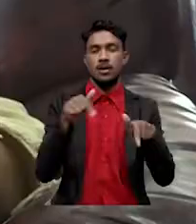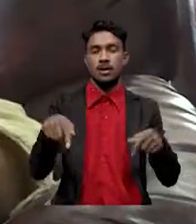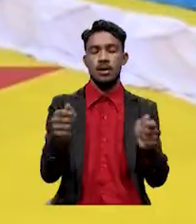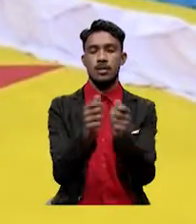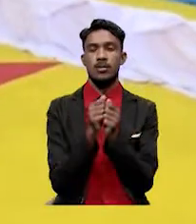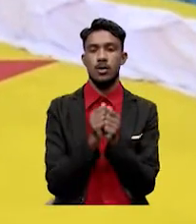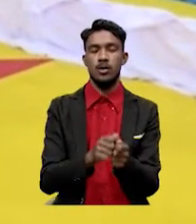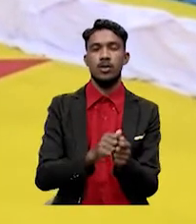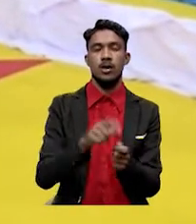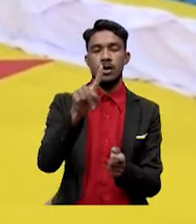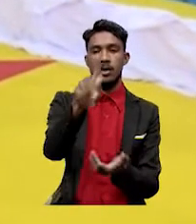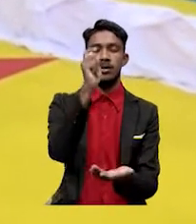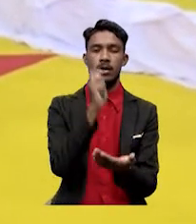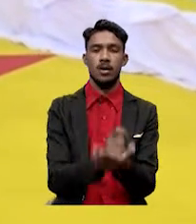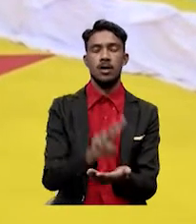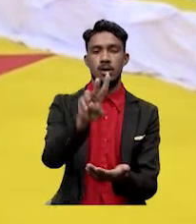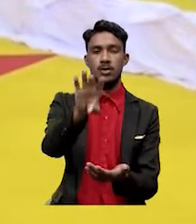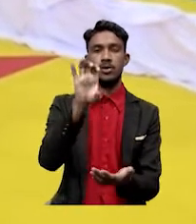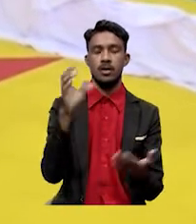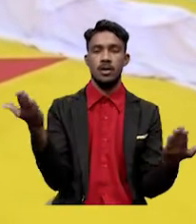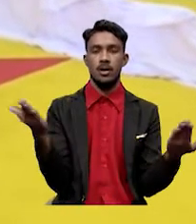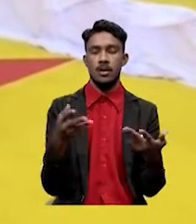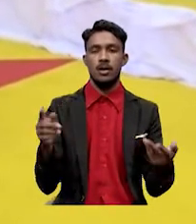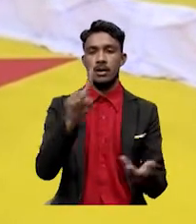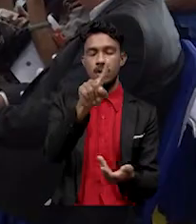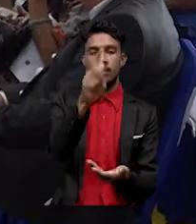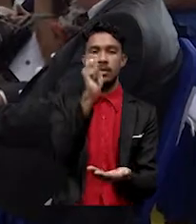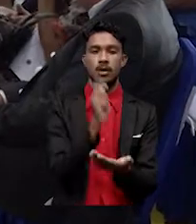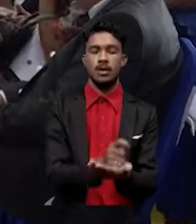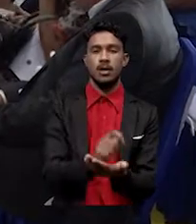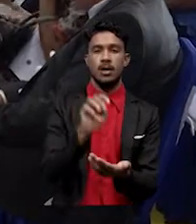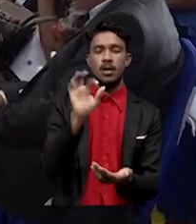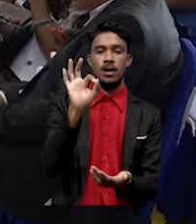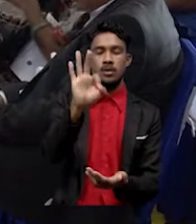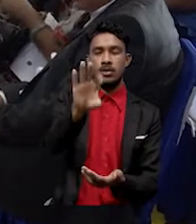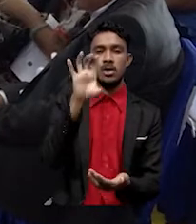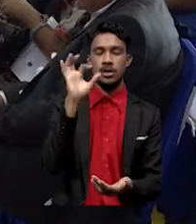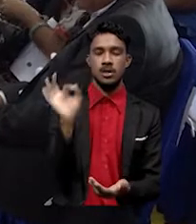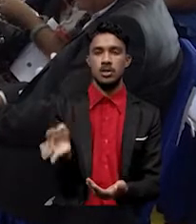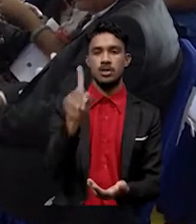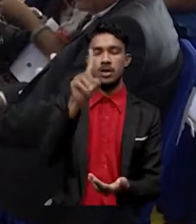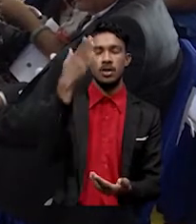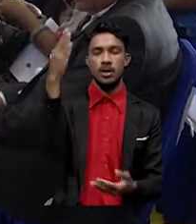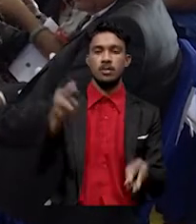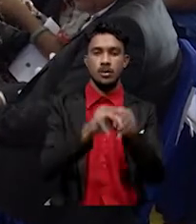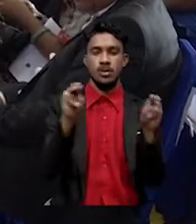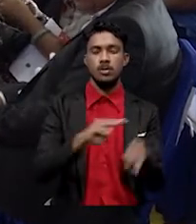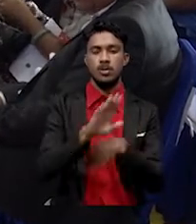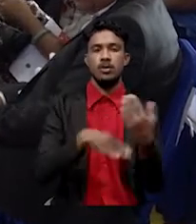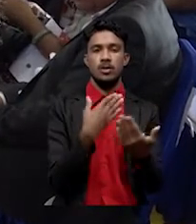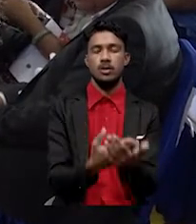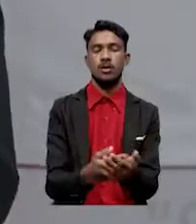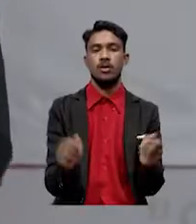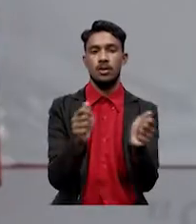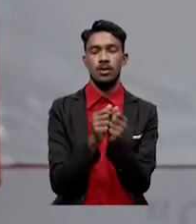Ramuto, Rihun Ida Atusrua, Nebe, Rihun Ida Atusia, Senulo Recin Ida Ia Nacional, no